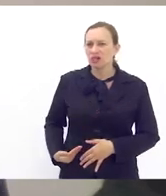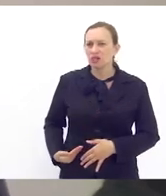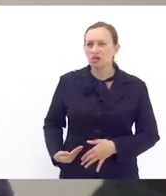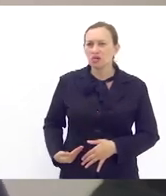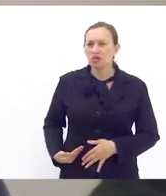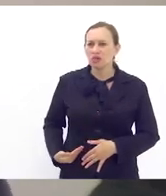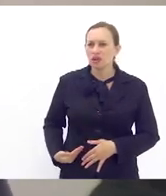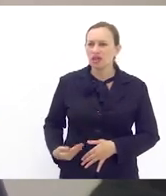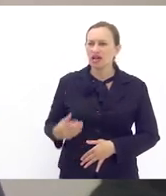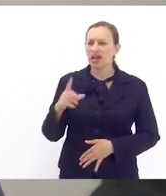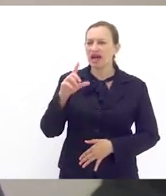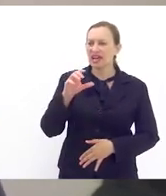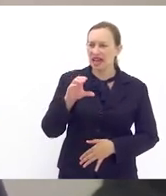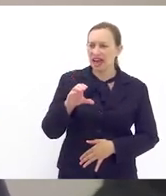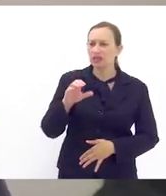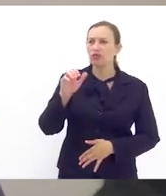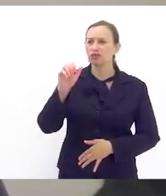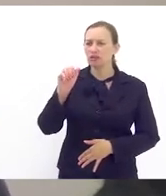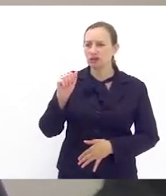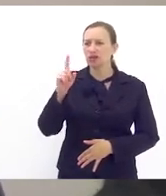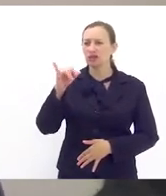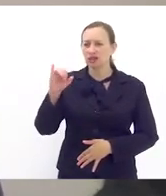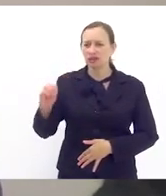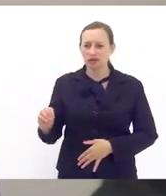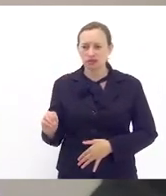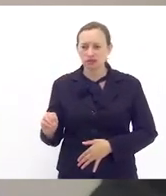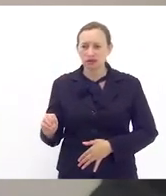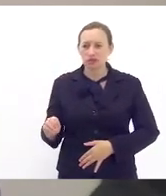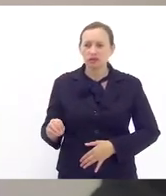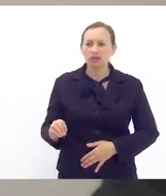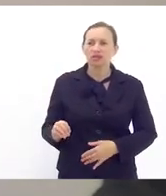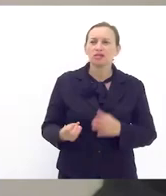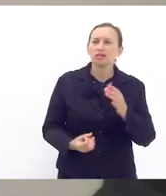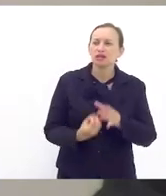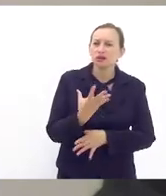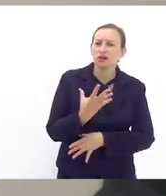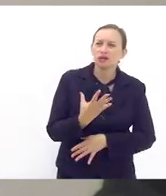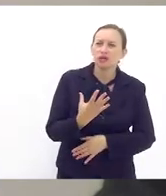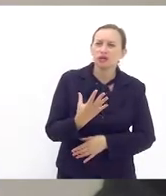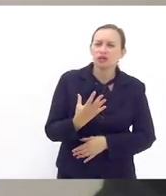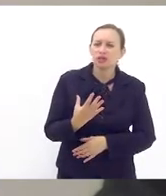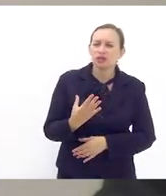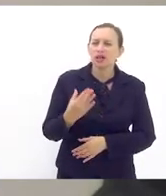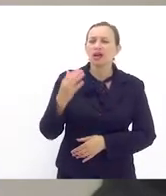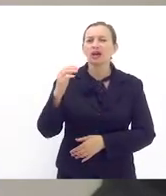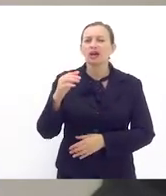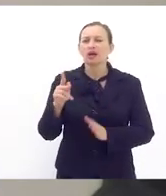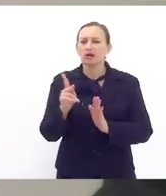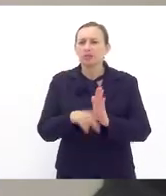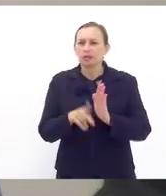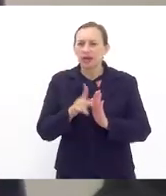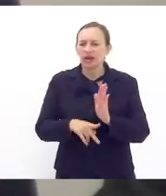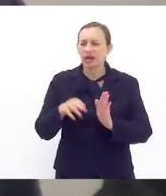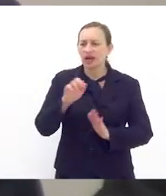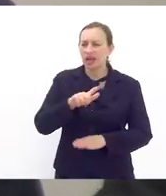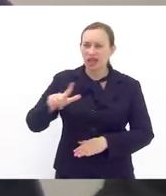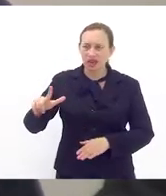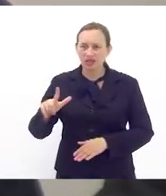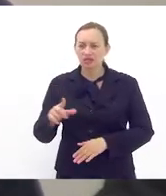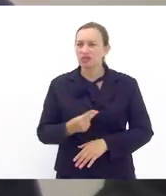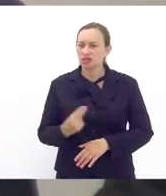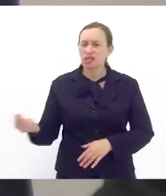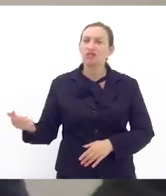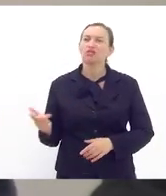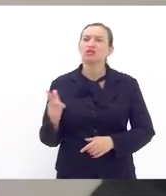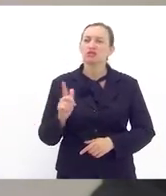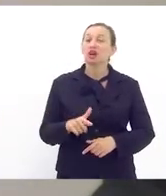expulsou ele o de lá todo mundo achava normal saiu a ele de lá Pronto Ceará tá primeiro o caminho